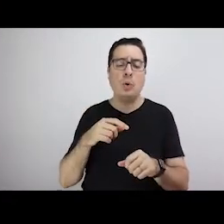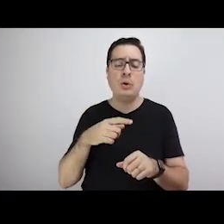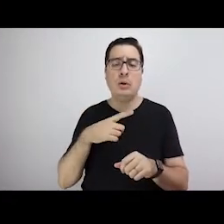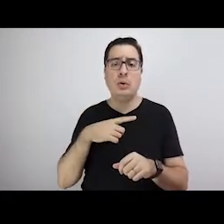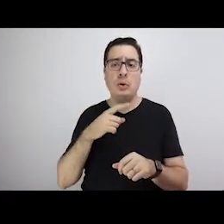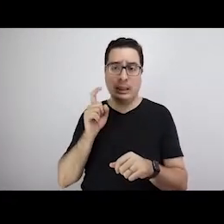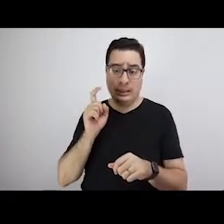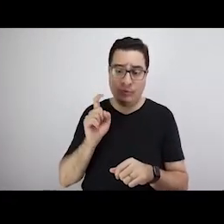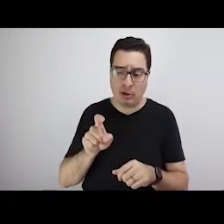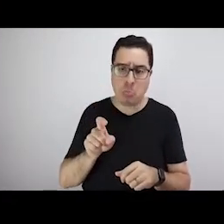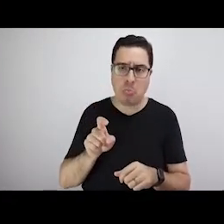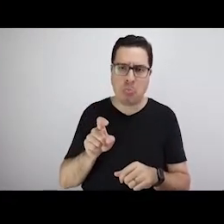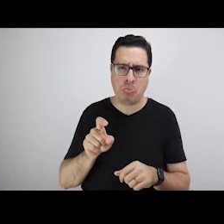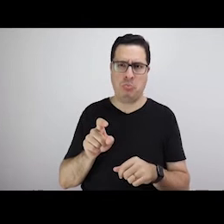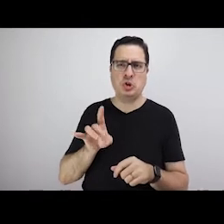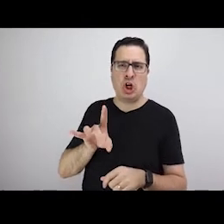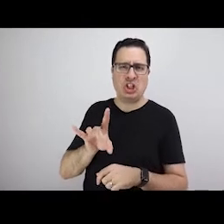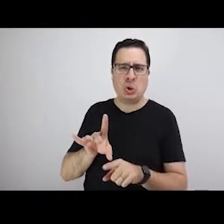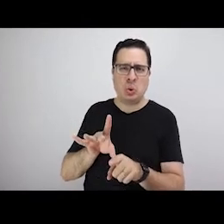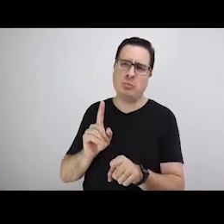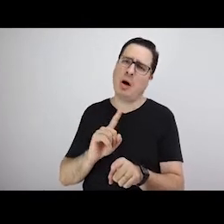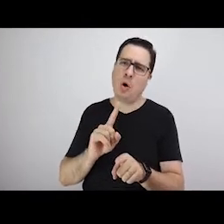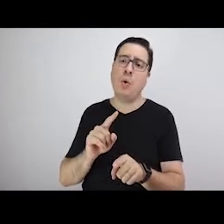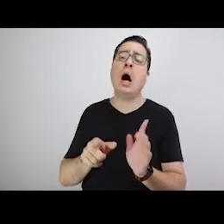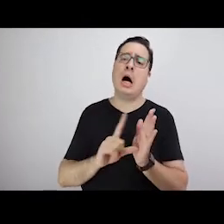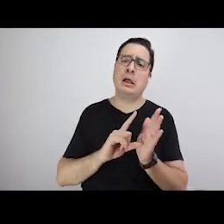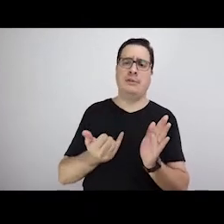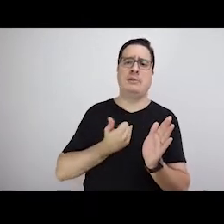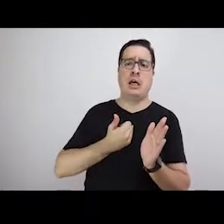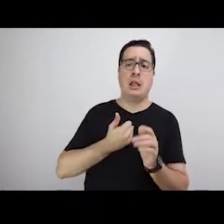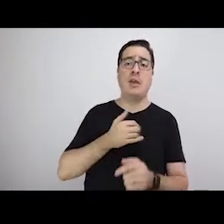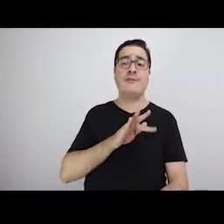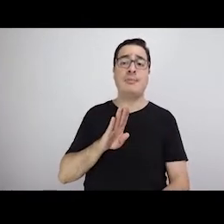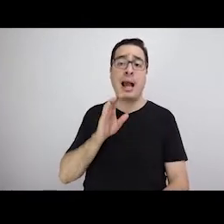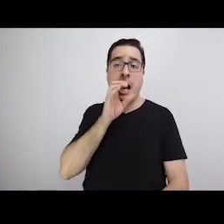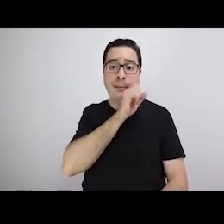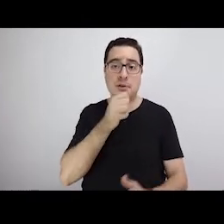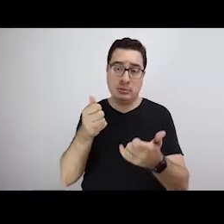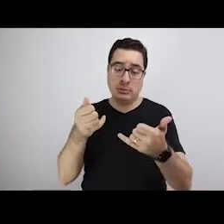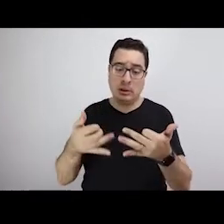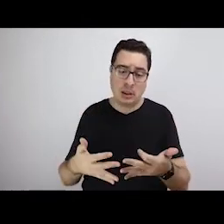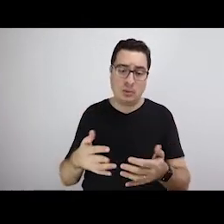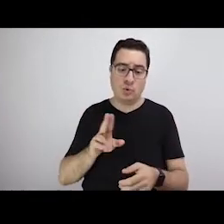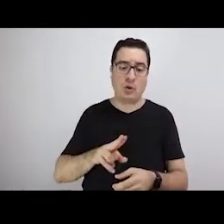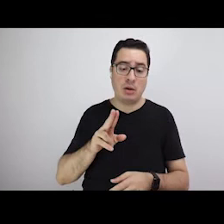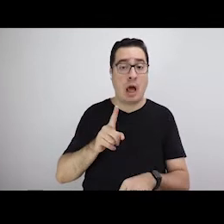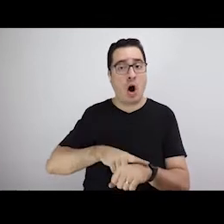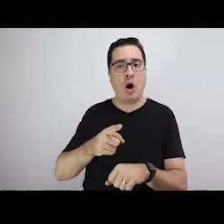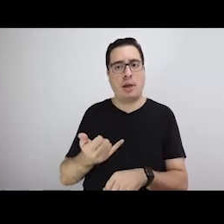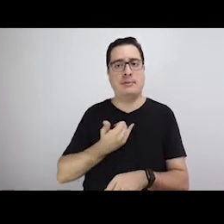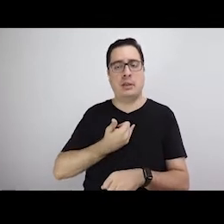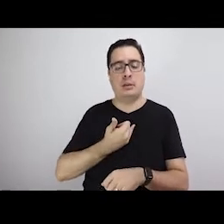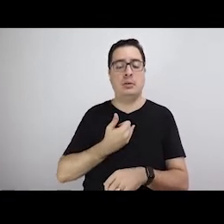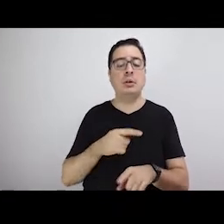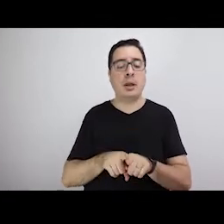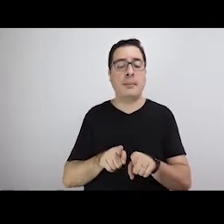sejam informados. Apresentar feedback ao usuário o mais rápido possível, e claro, né, de preferência imediatamente. E